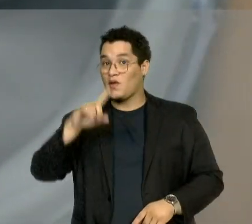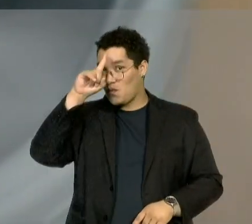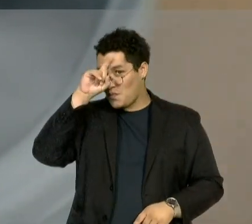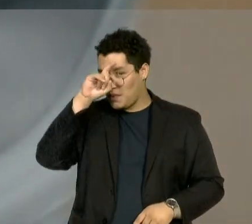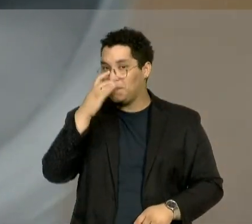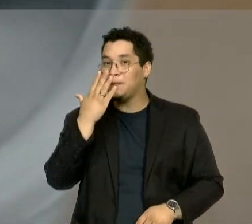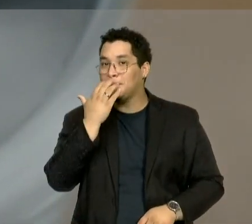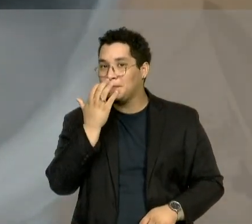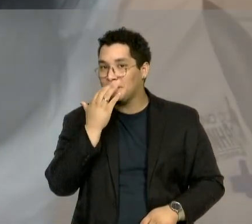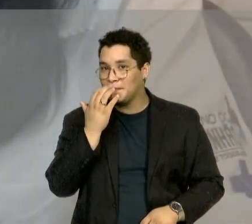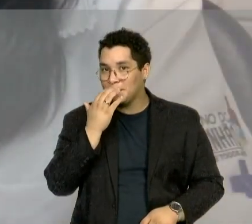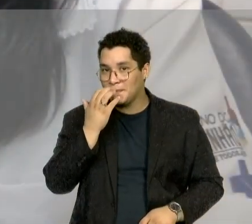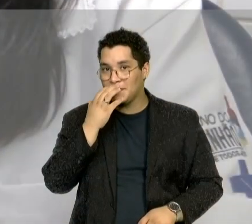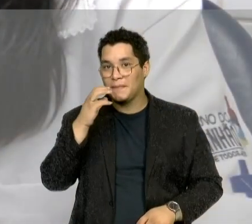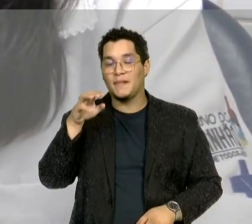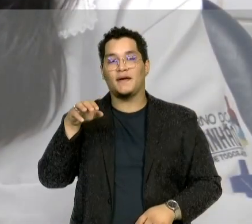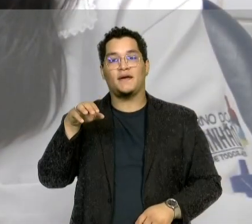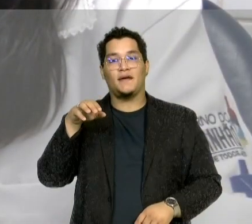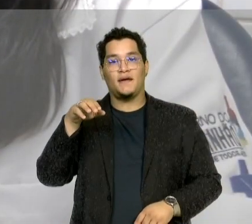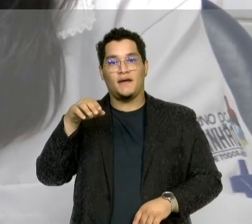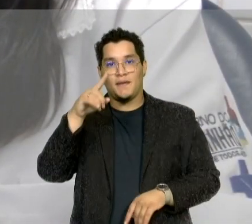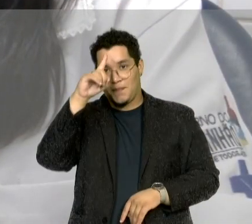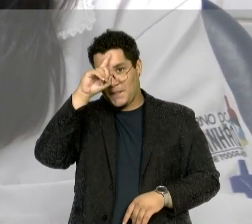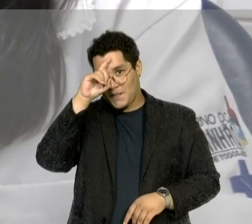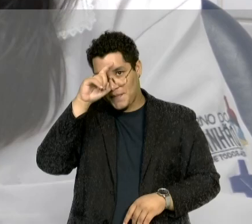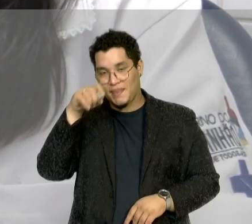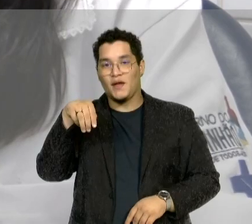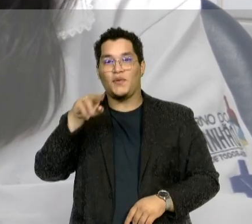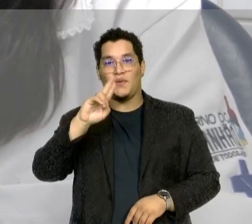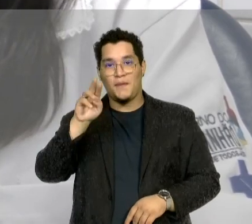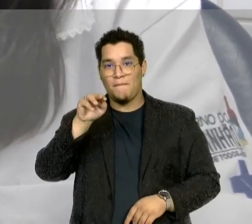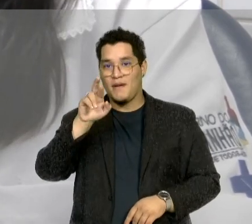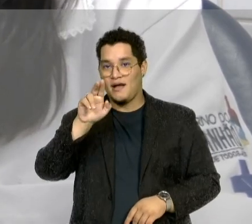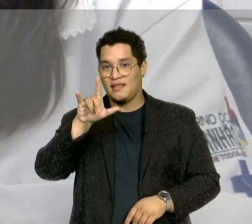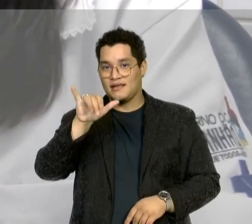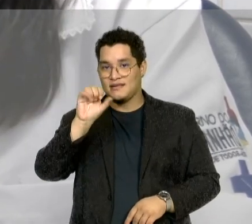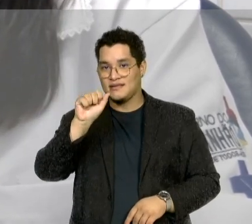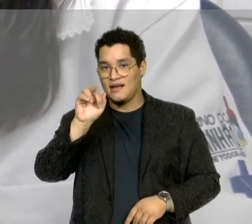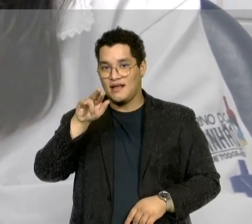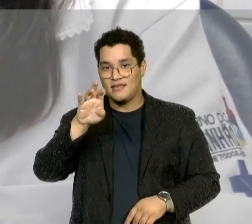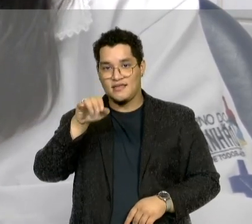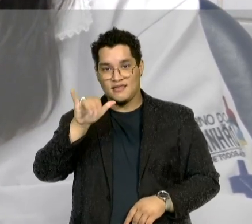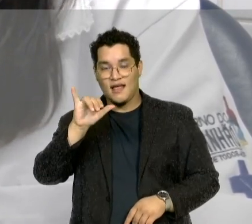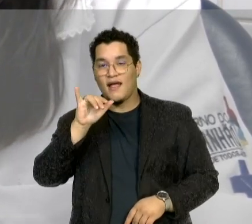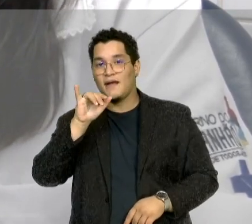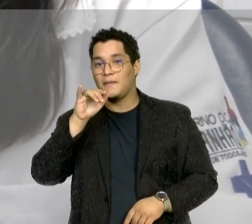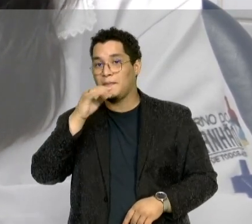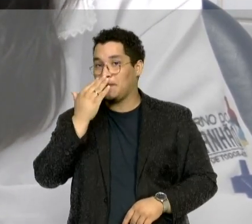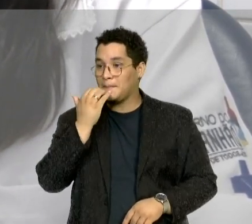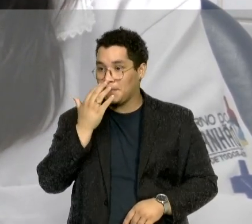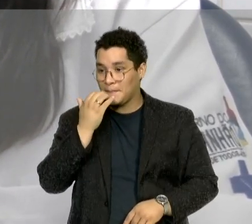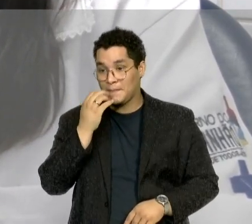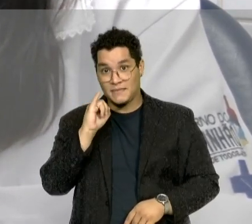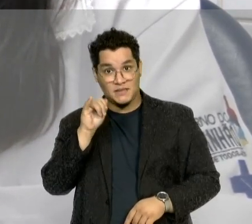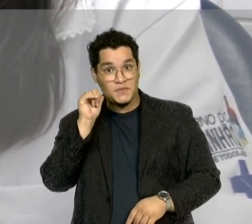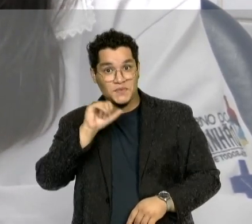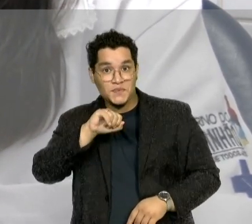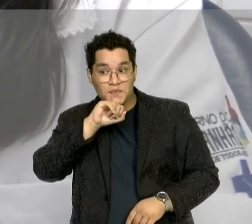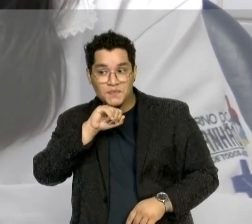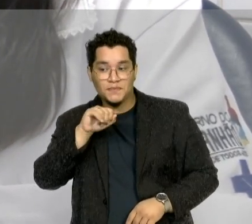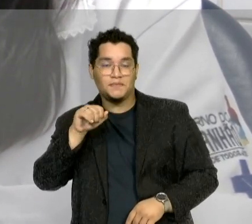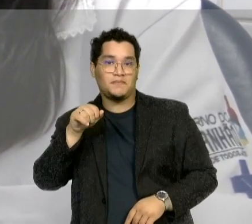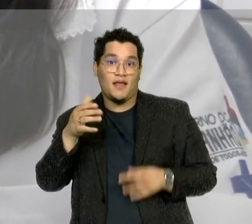suporte necessário para a doação. A mulher que precisa fazer doação, que queira fazer a doação, ela liga,